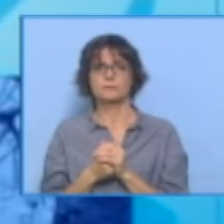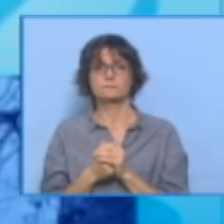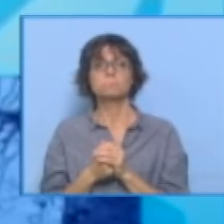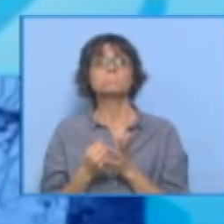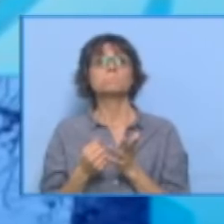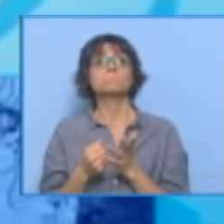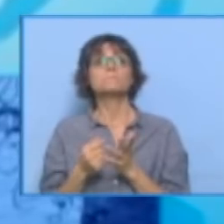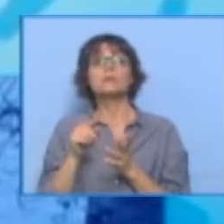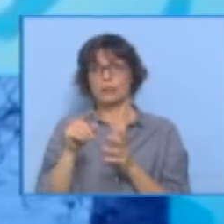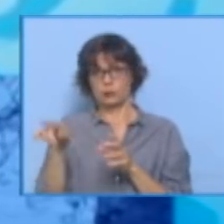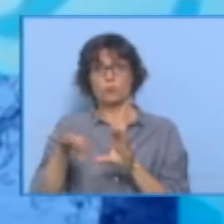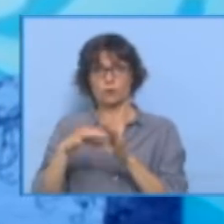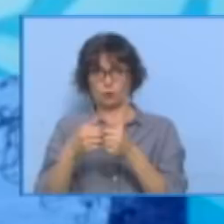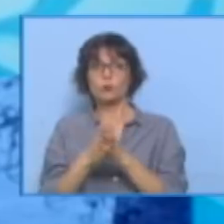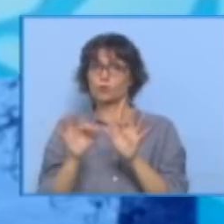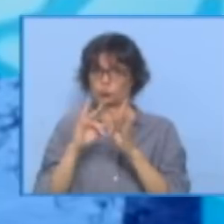Realizam os workshops, não é? Sempre em todos eles.